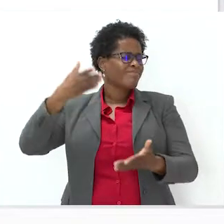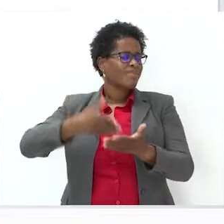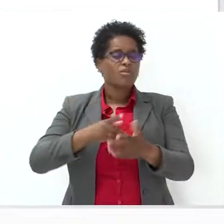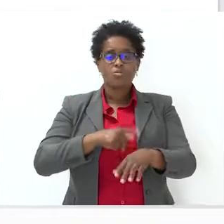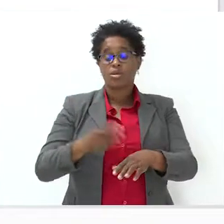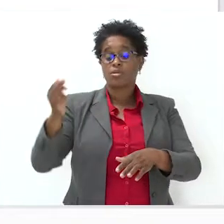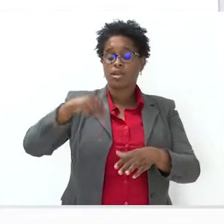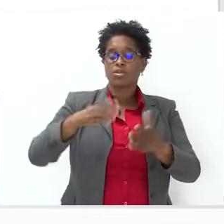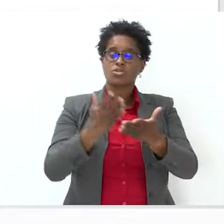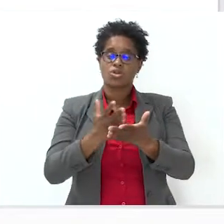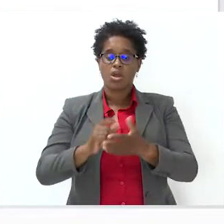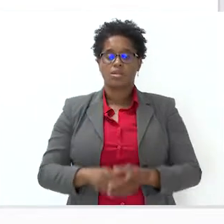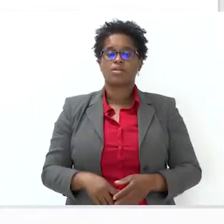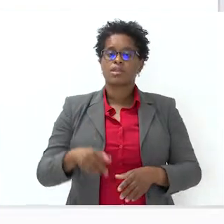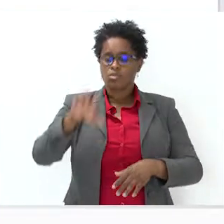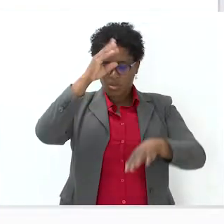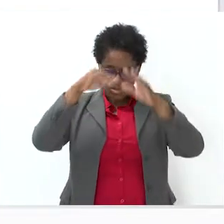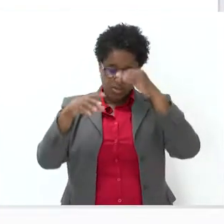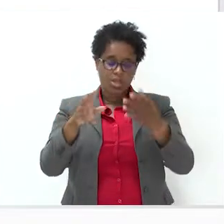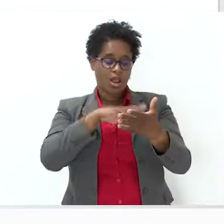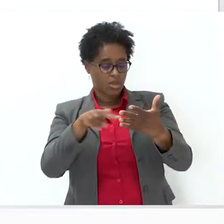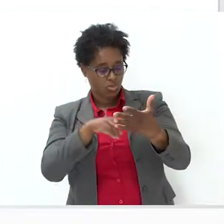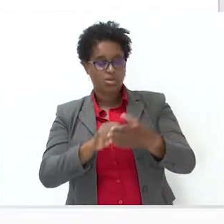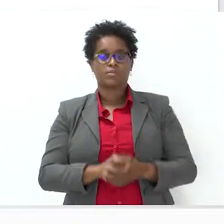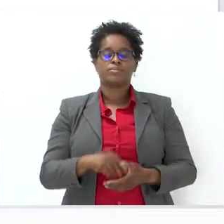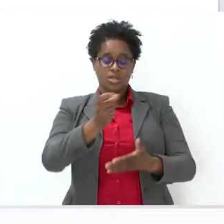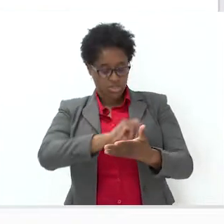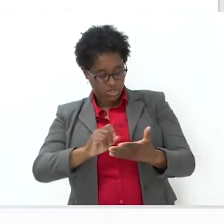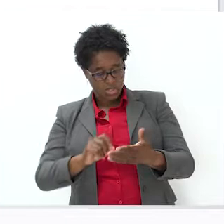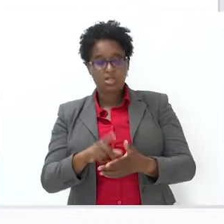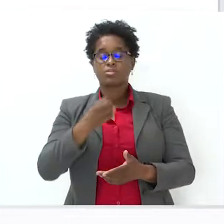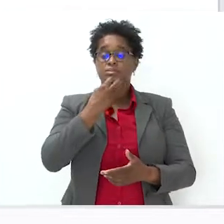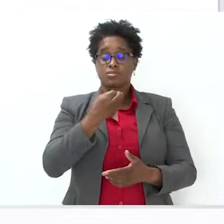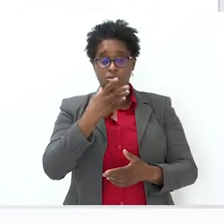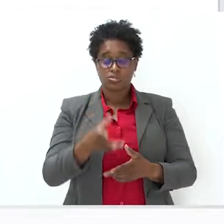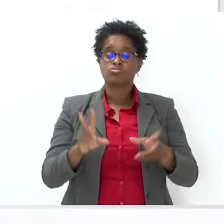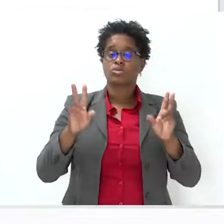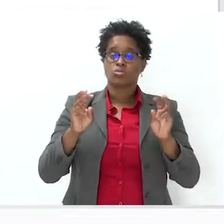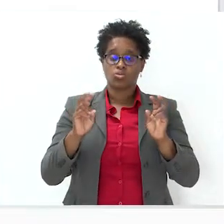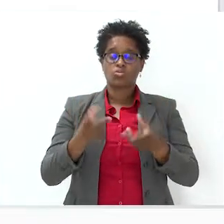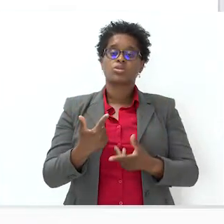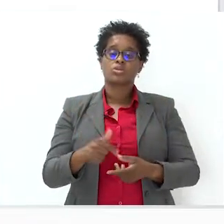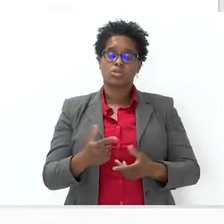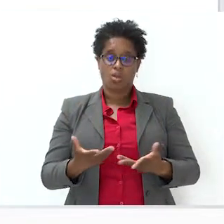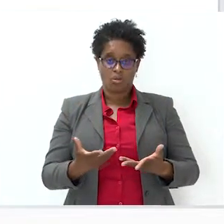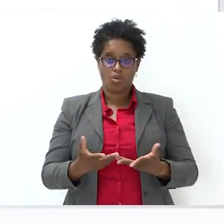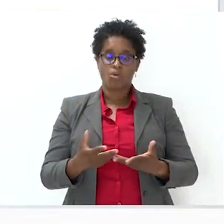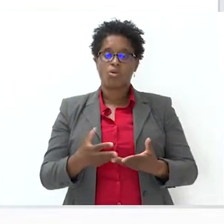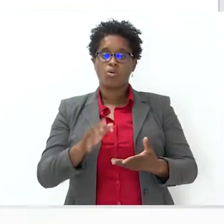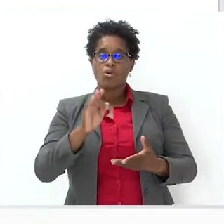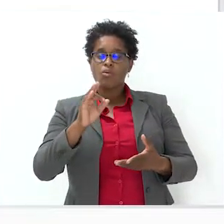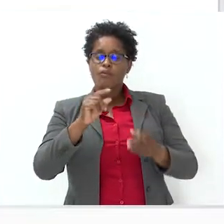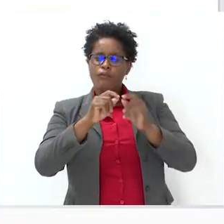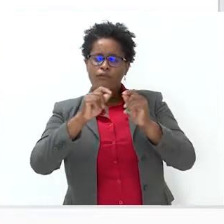escola. O aprimoramento da leitura, da escrita e da interpretação dos aspectos que são o